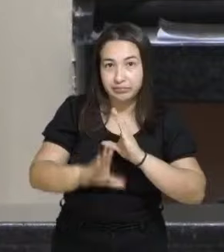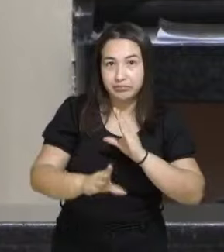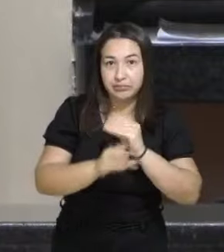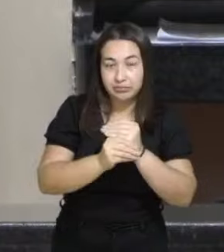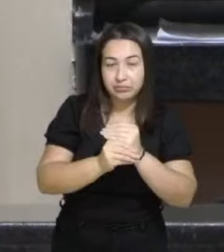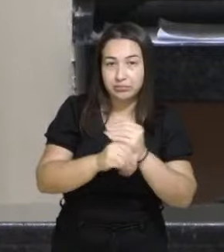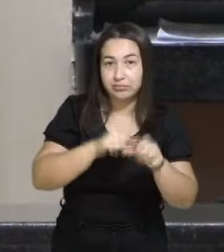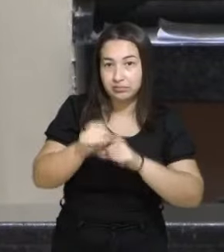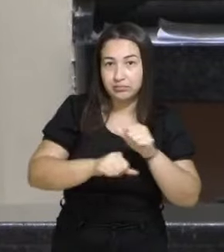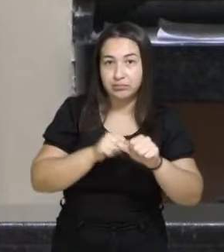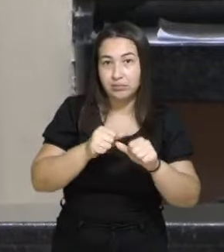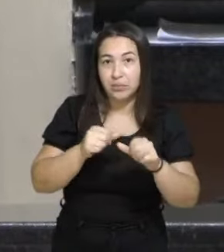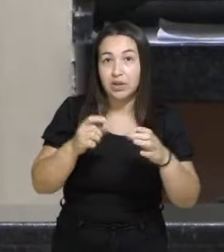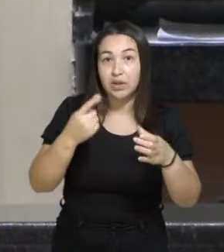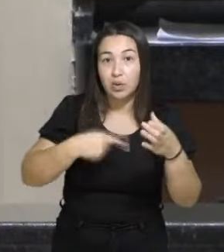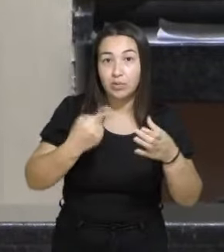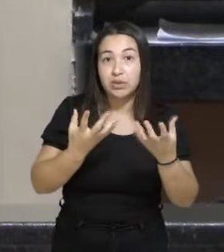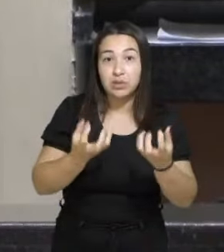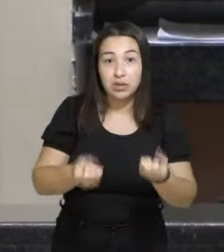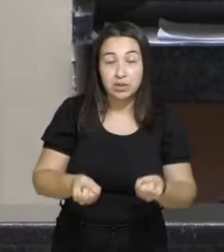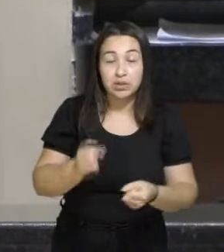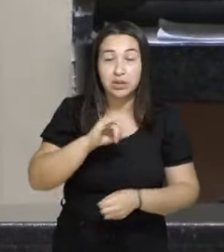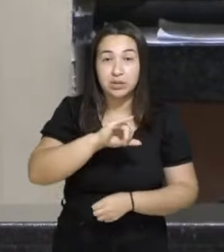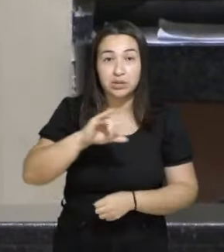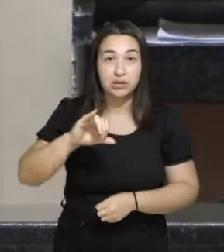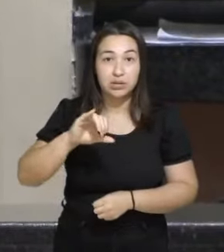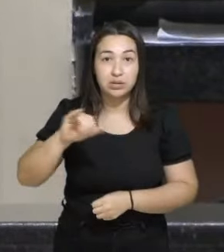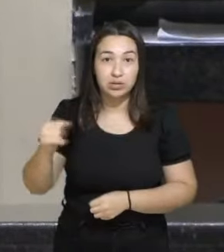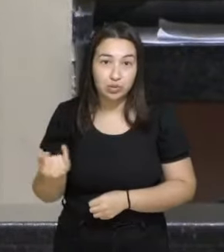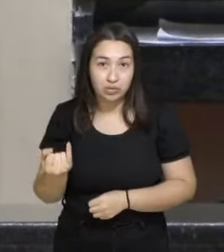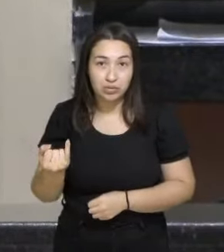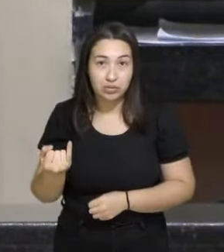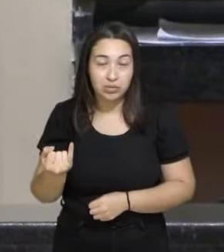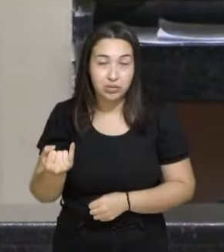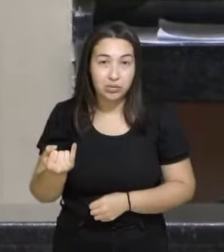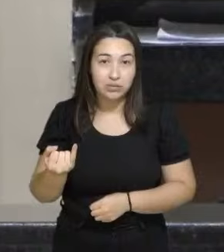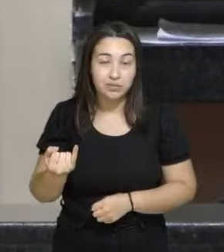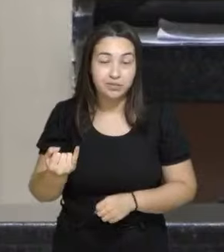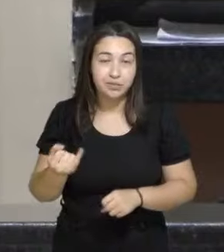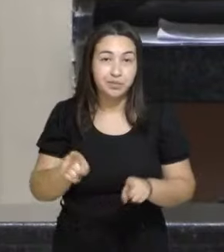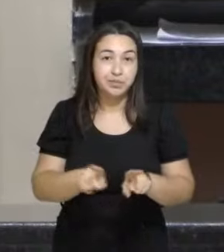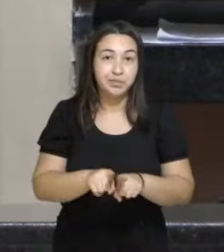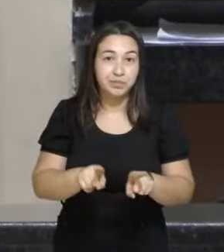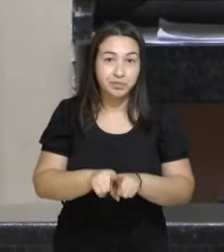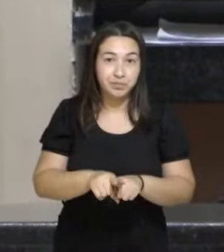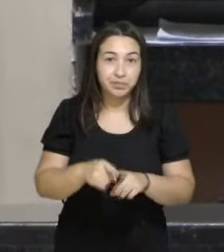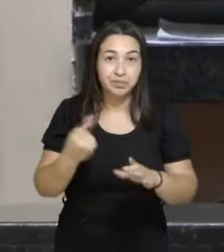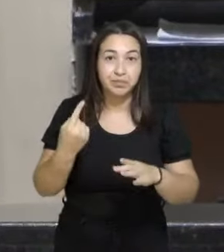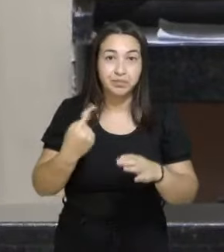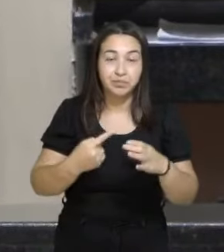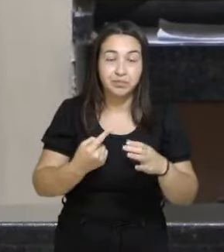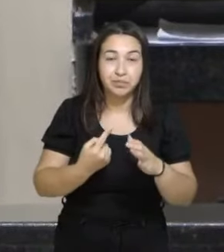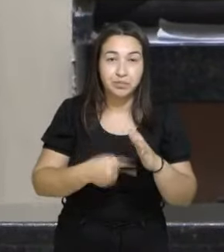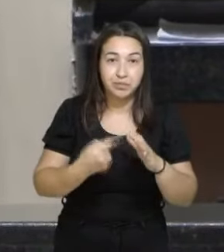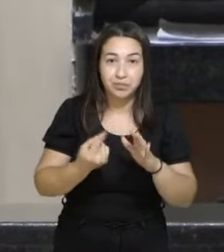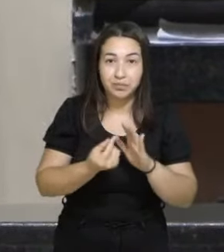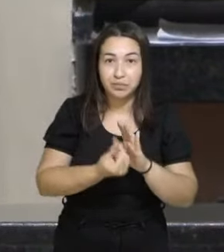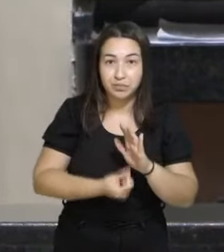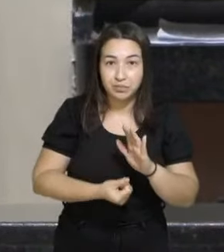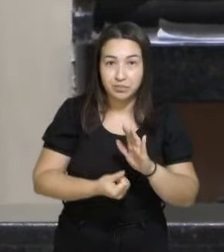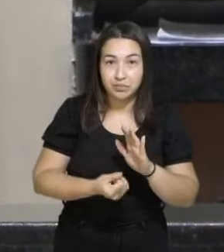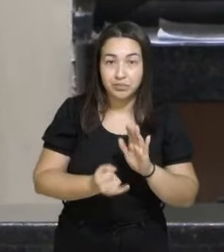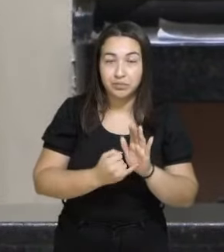com emenda modificativa e pareceres favoráveis das comissões de Constituição e Justiça, relatoria deputado Camilo Martins, Comissão de Finanças e Tributação, relatoria